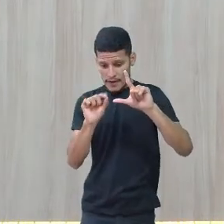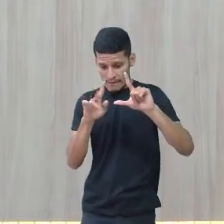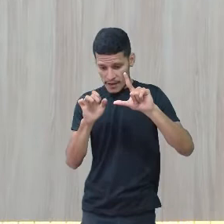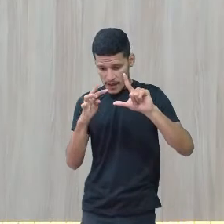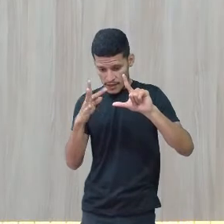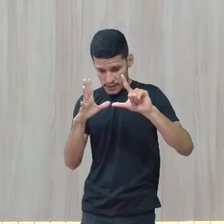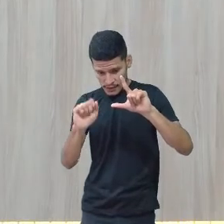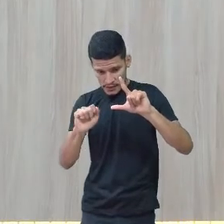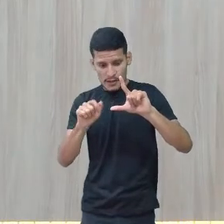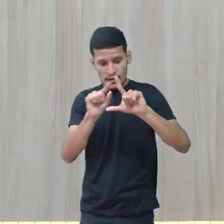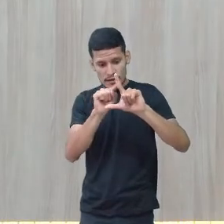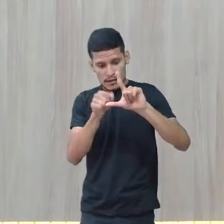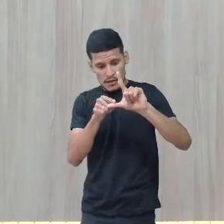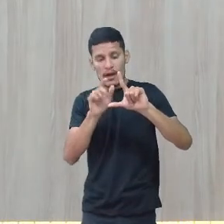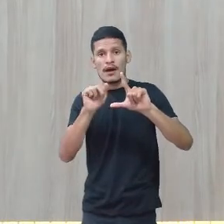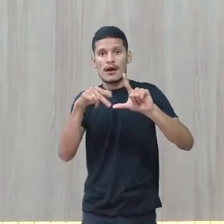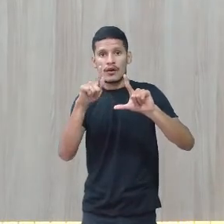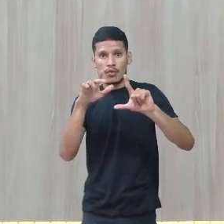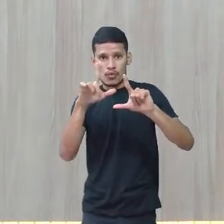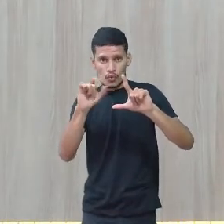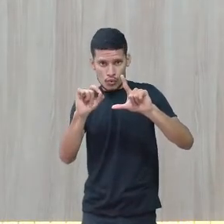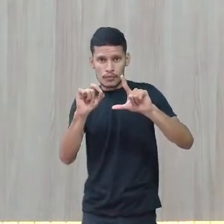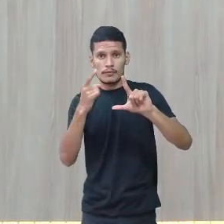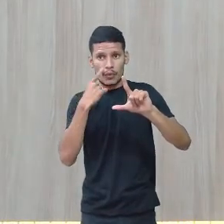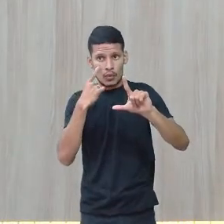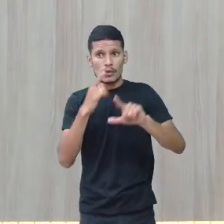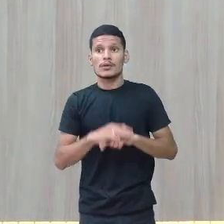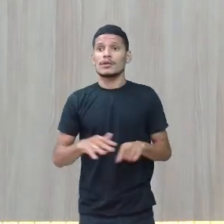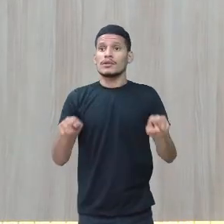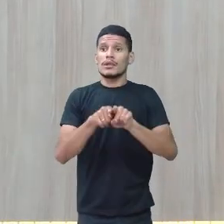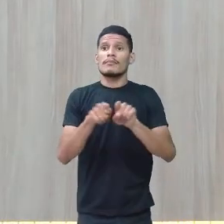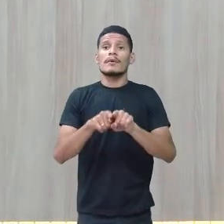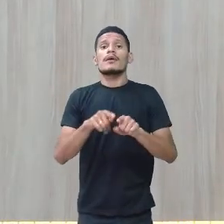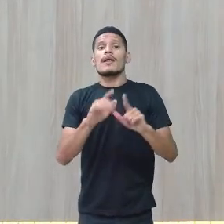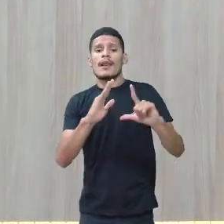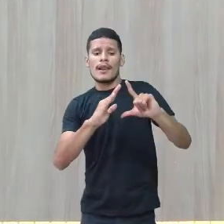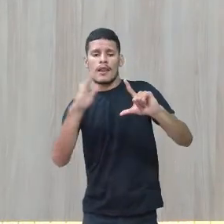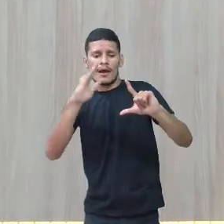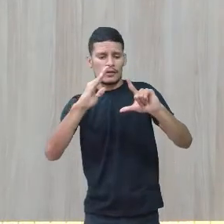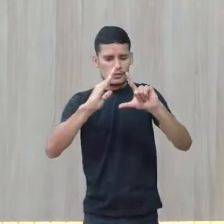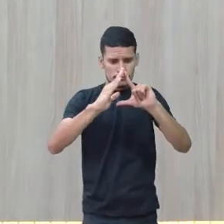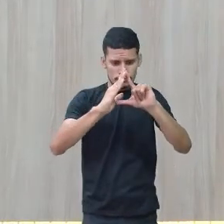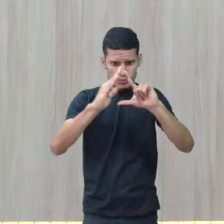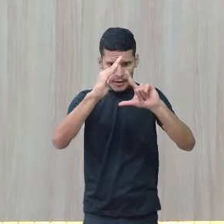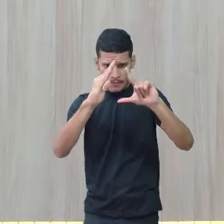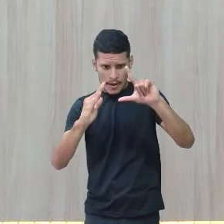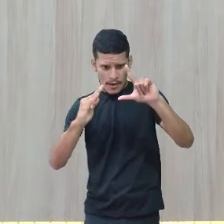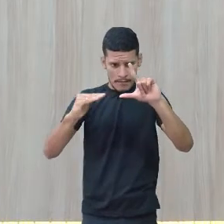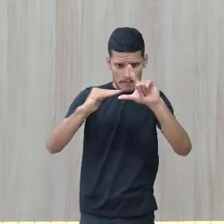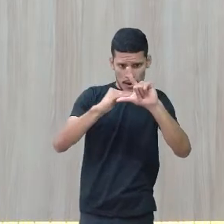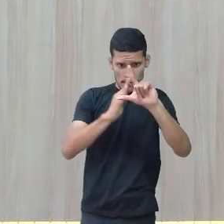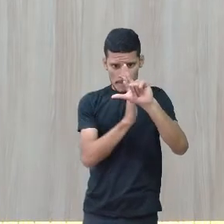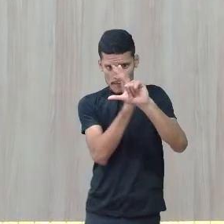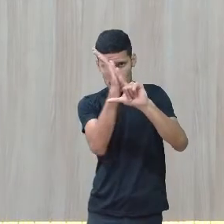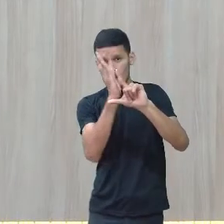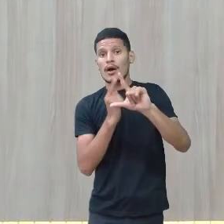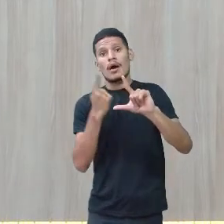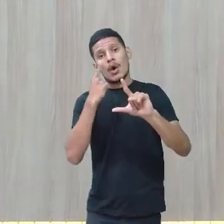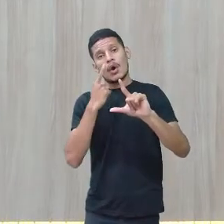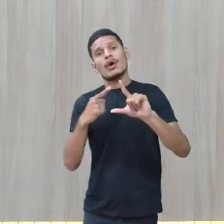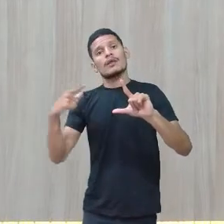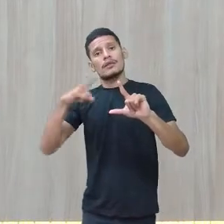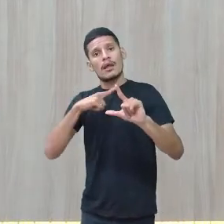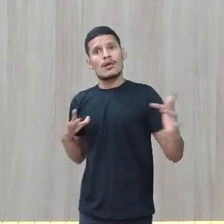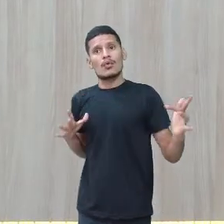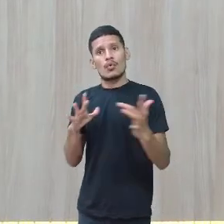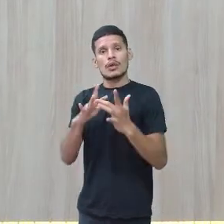ângulo minúsculo, tá bom? E também a gente observou os lados, né? A gente relacionou os lados com o contato